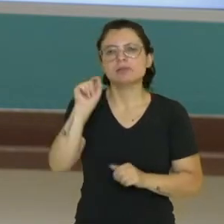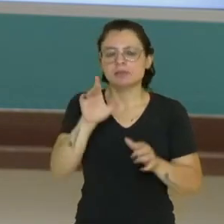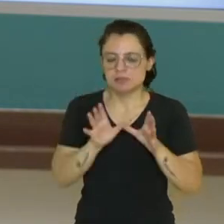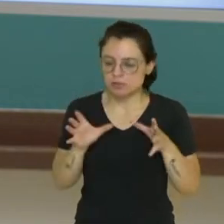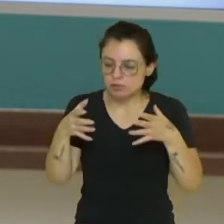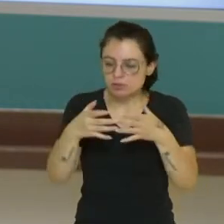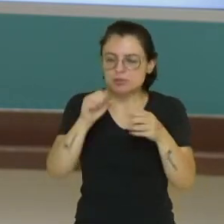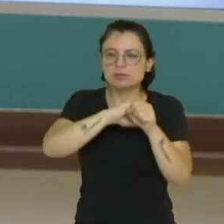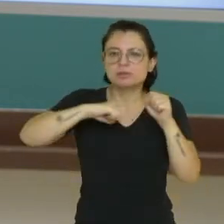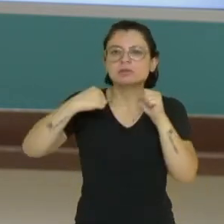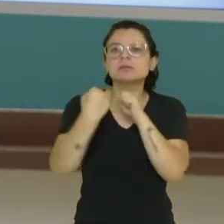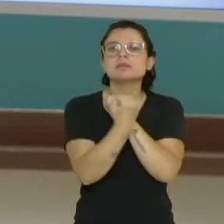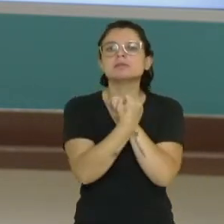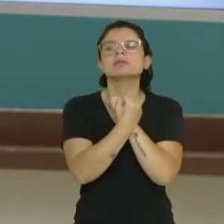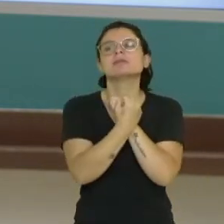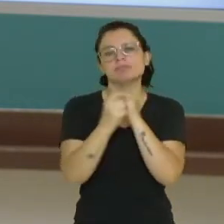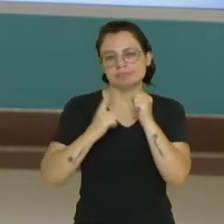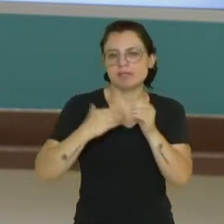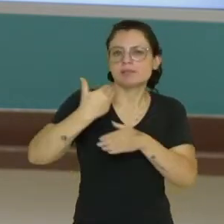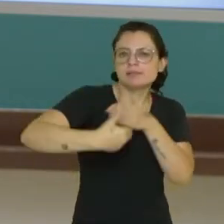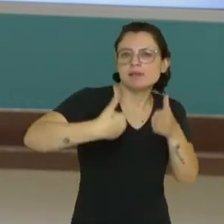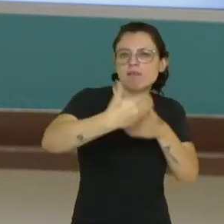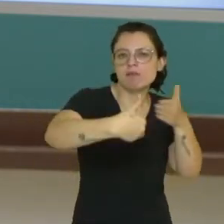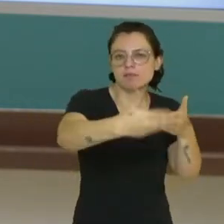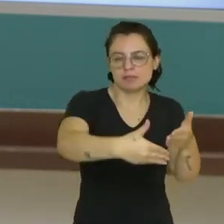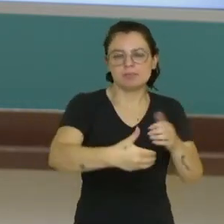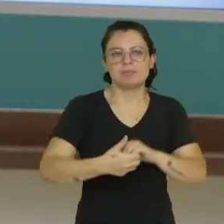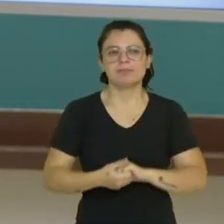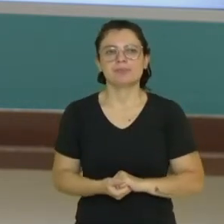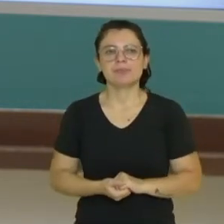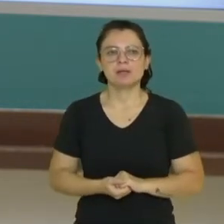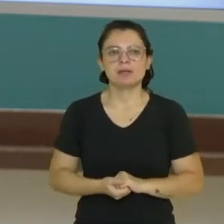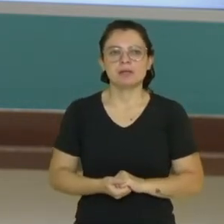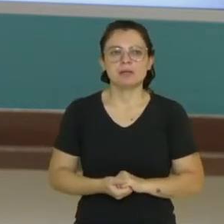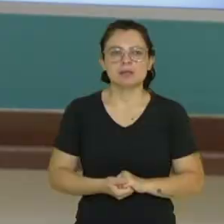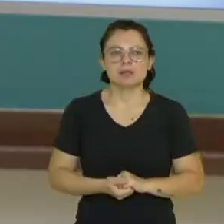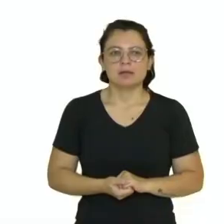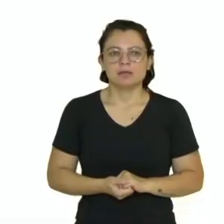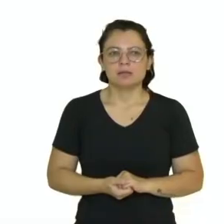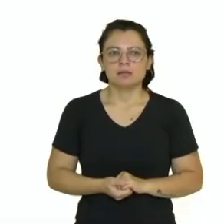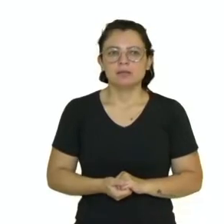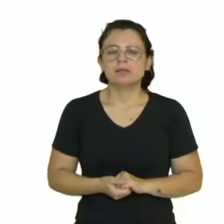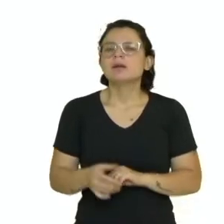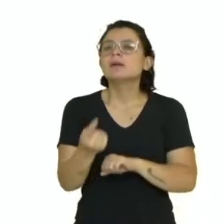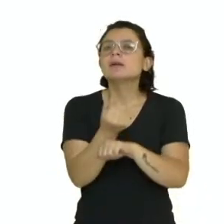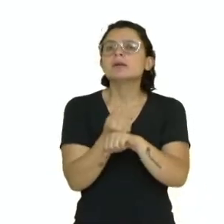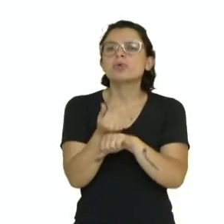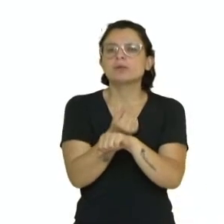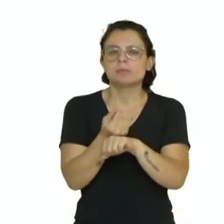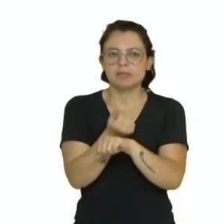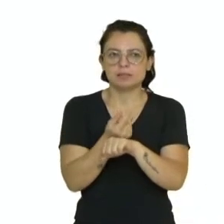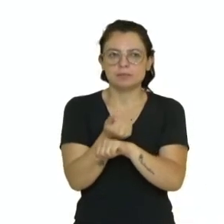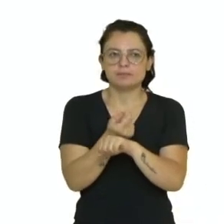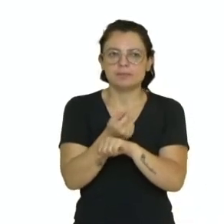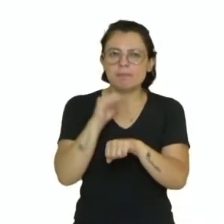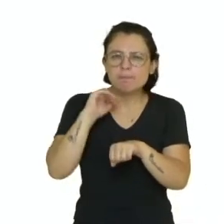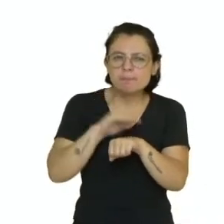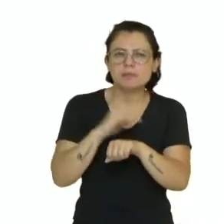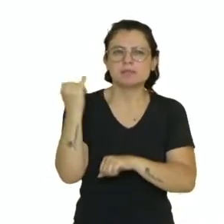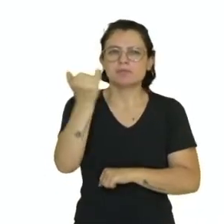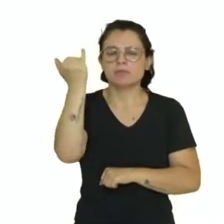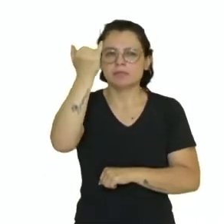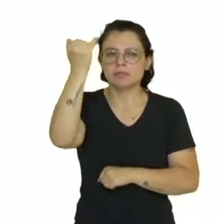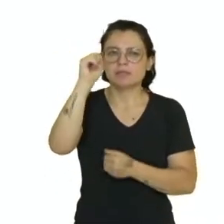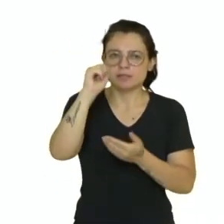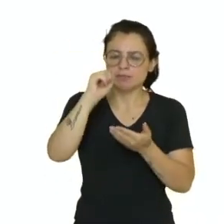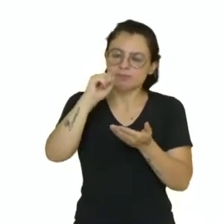falado, uma sociedade desenvolvida, tá bom? Então, vamos ver. Economia. A principal atividade